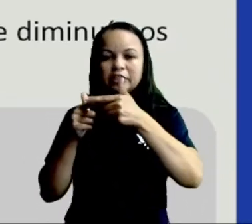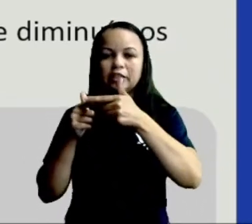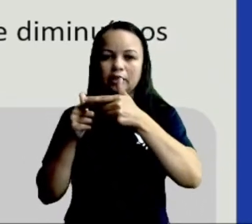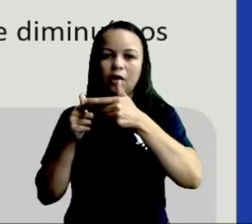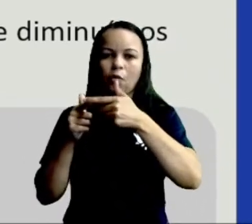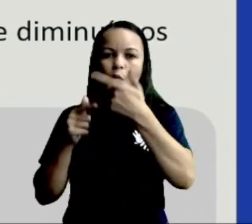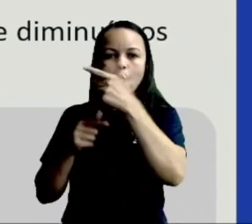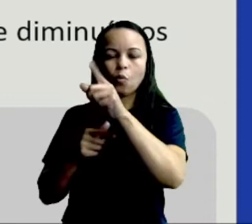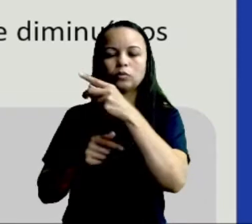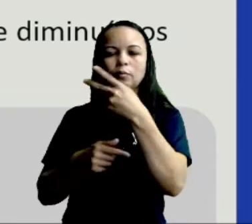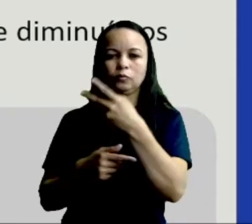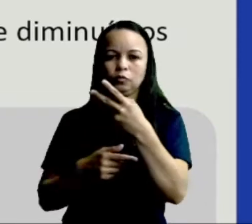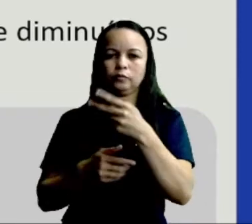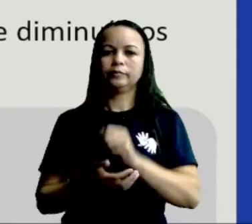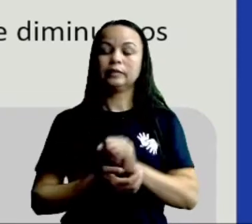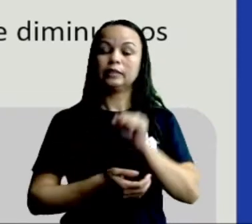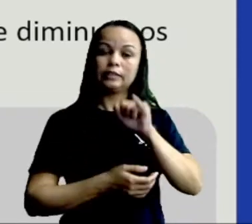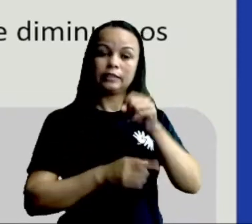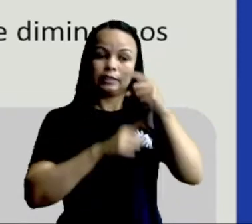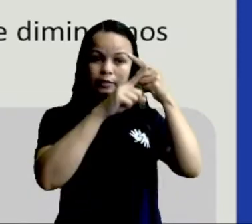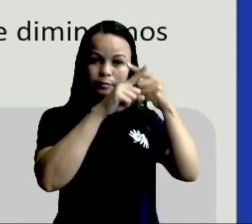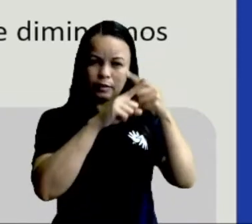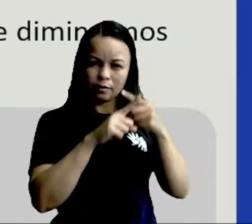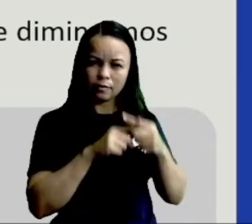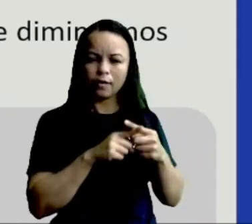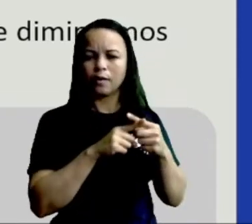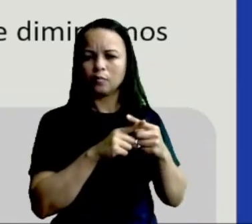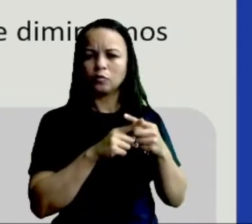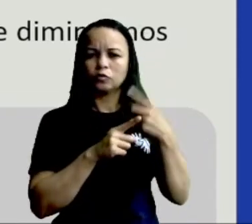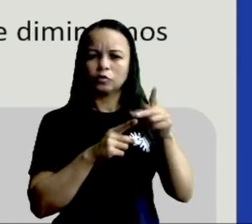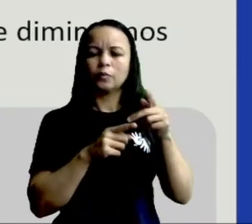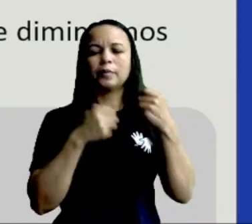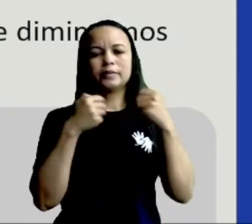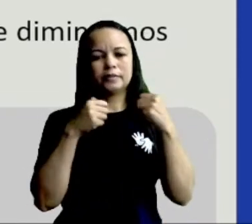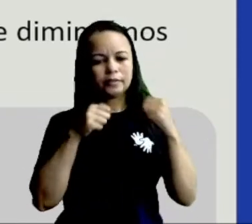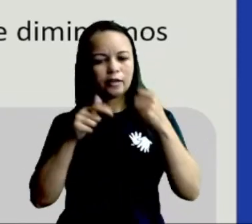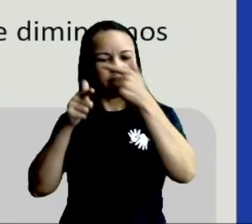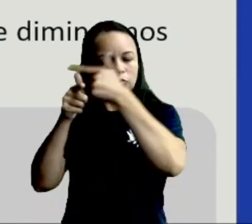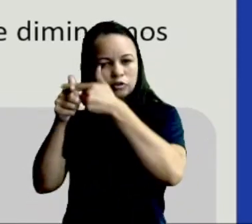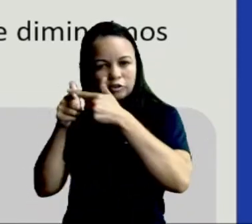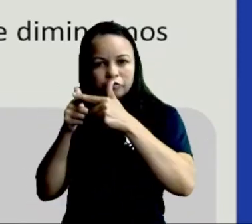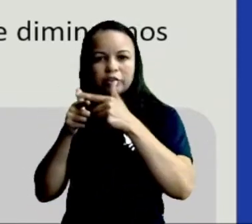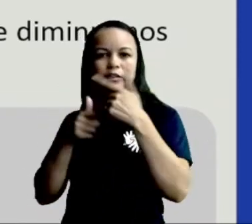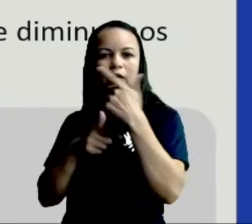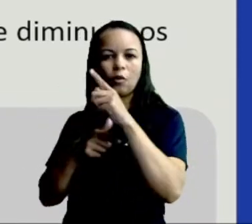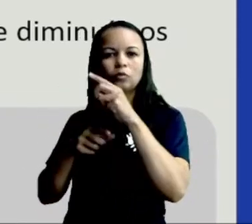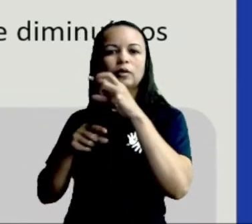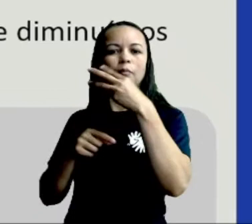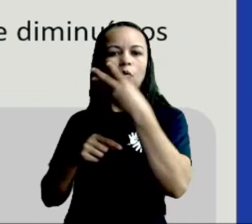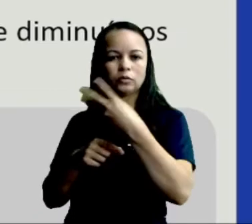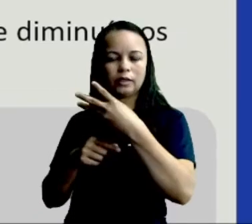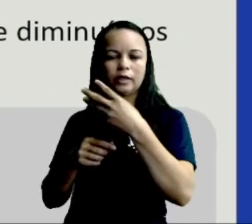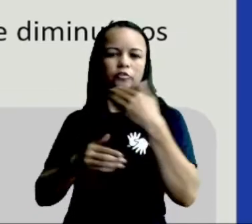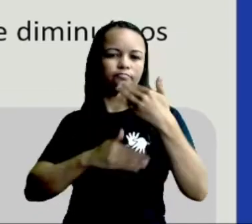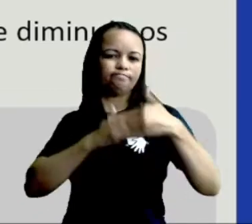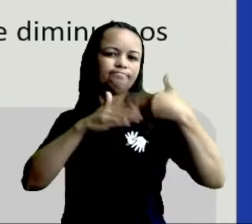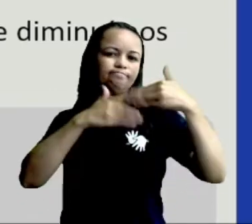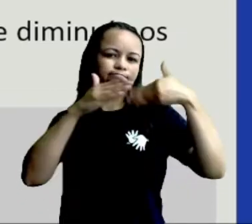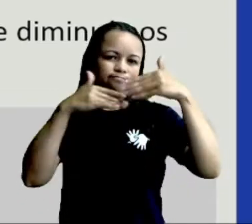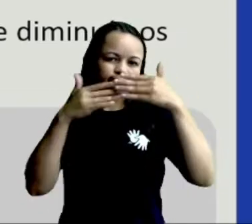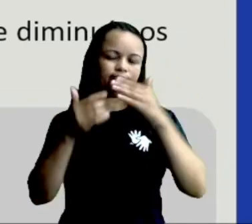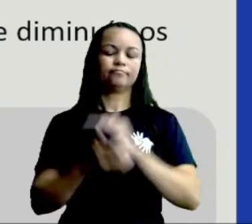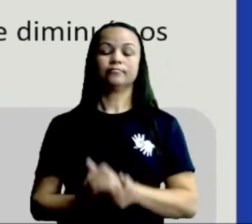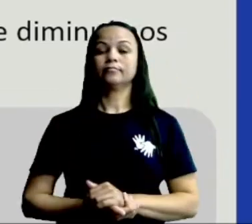por 2. Se triplicamos uma delas, devemos dividir a outra por 3. E assim